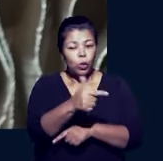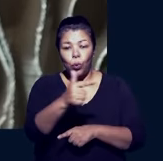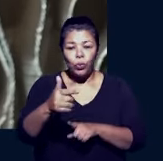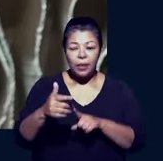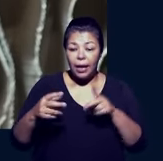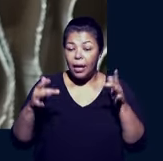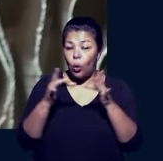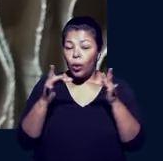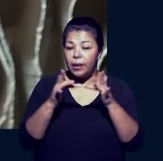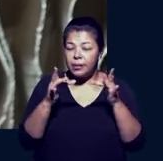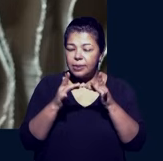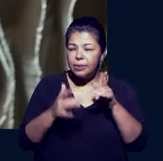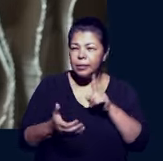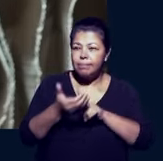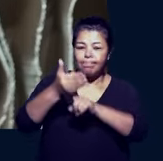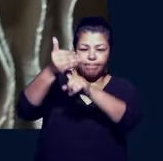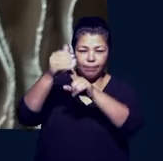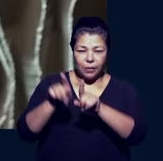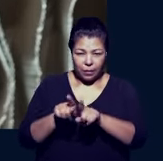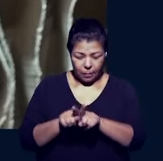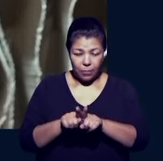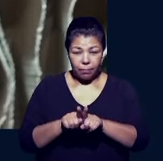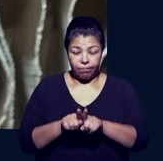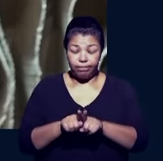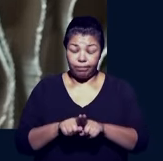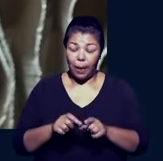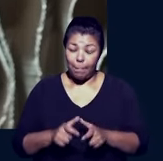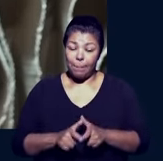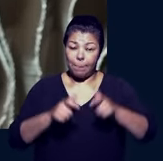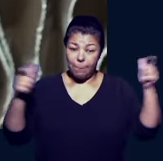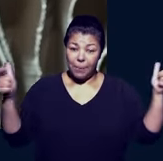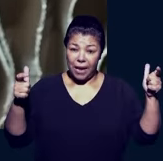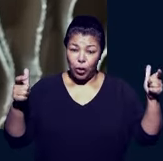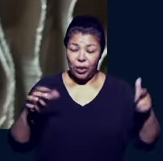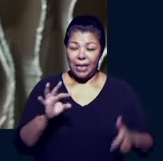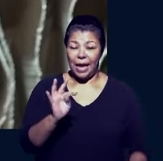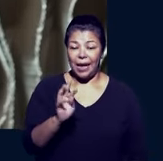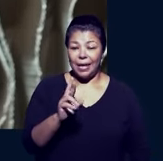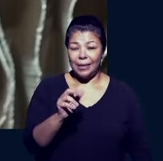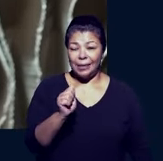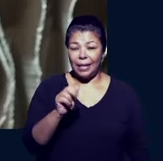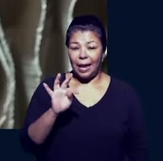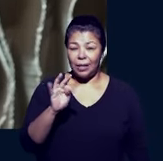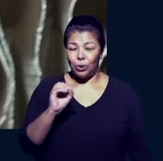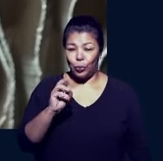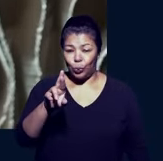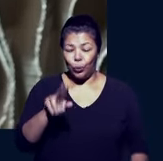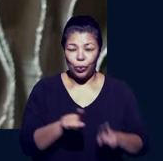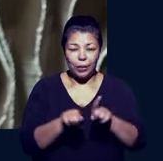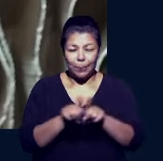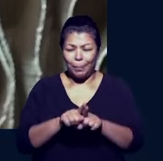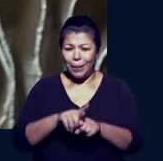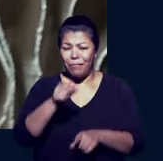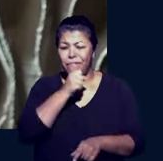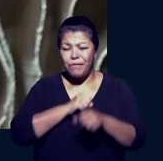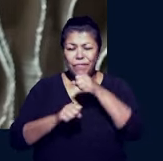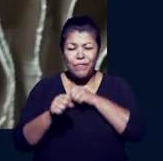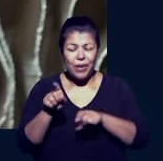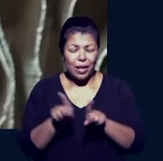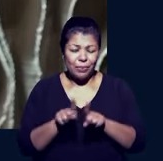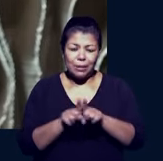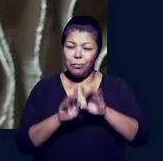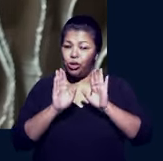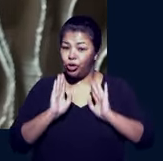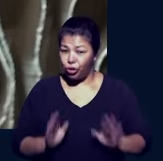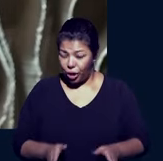47% da frota de tratores tem mais de 15 anos de uso quer dizer toda a tecnologia dos últimos 15 anos ainda não tá aplicada em